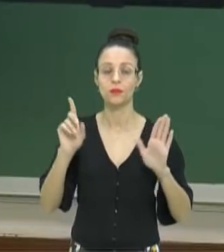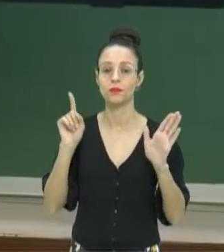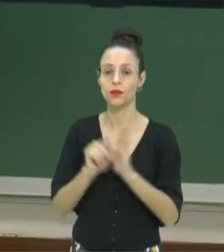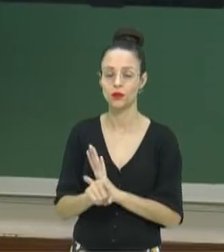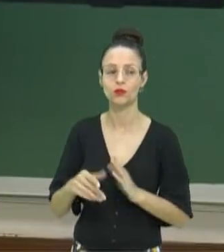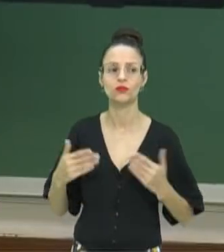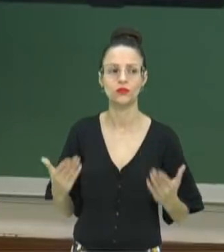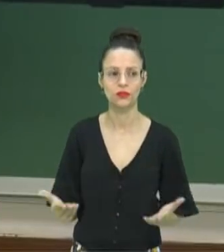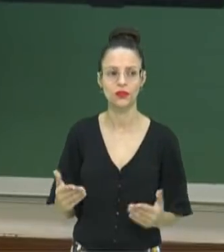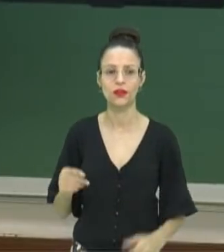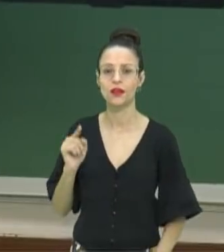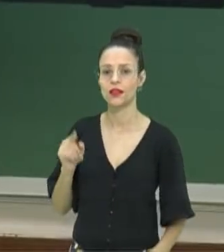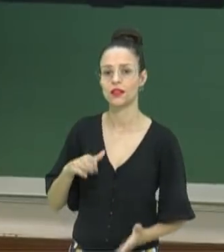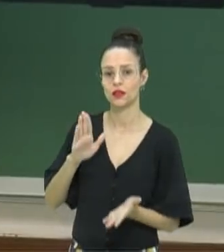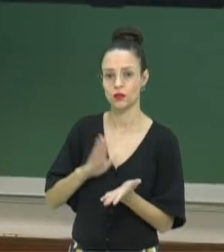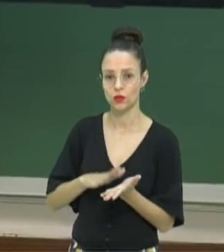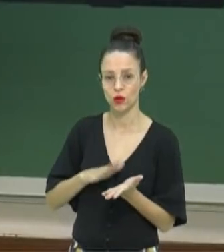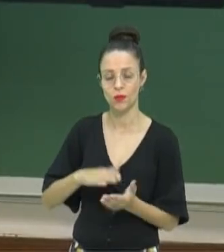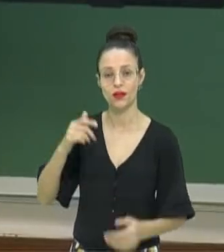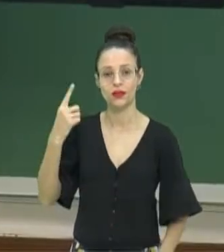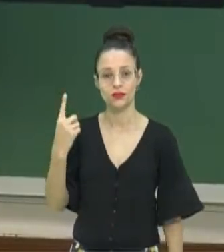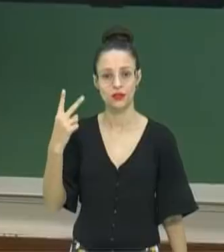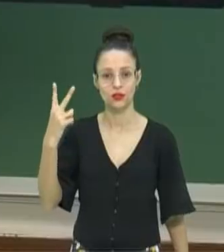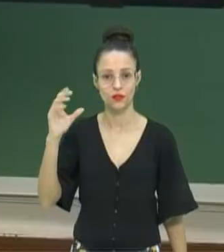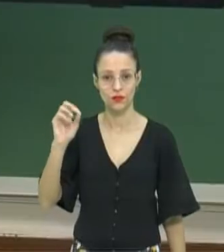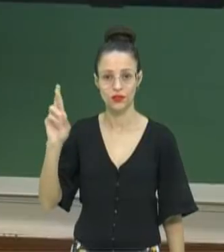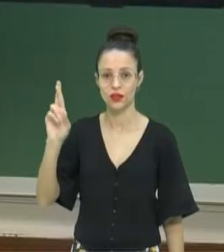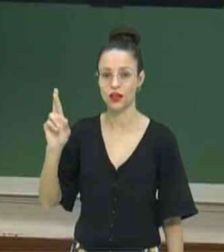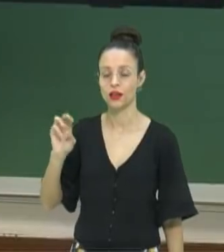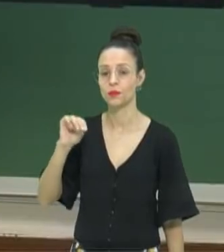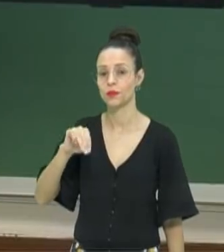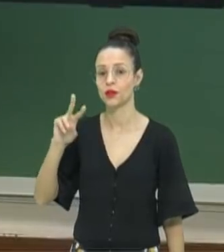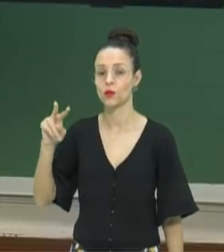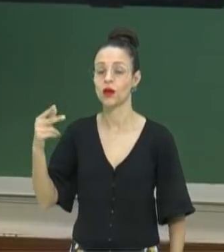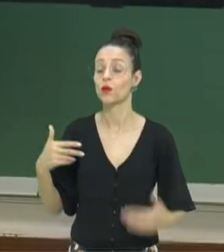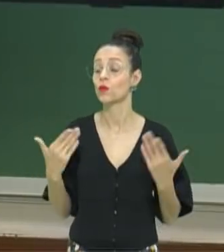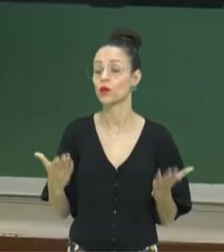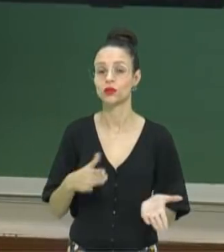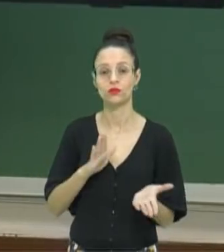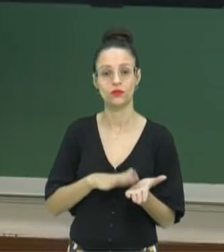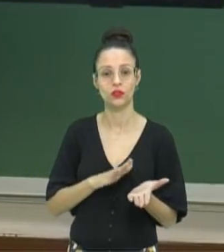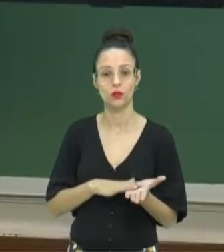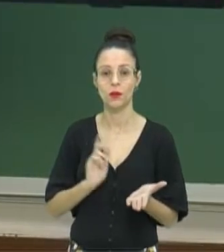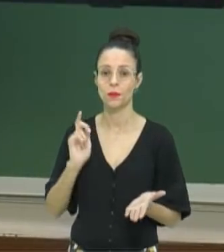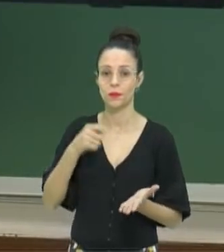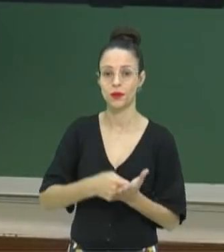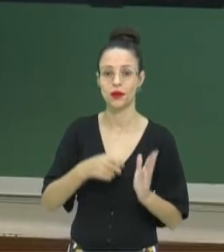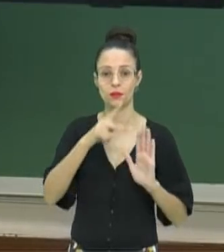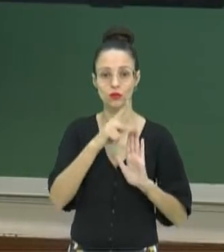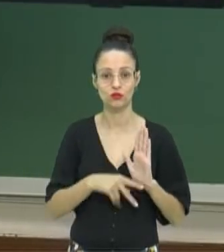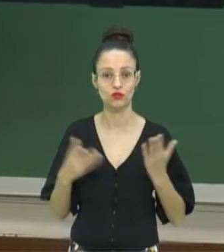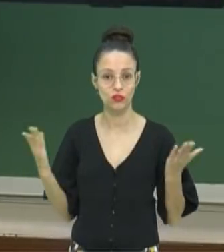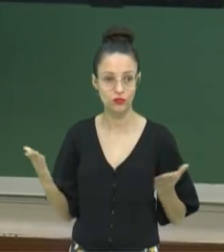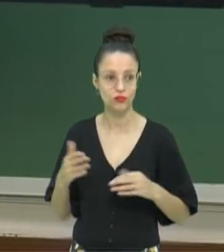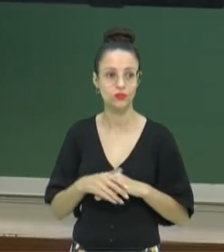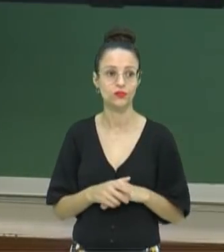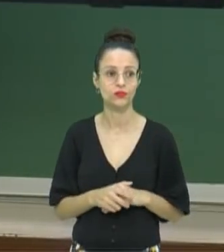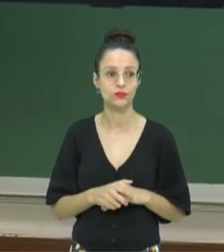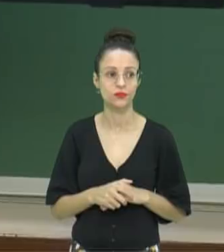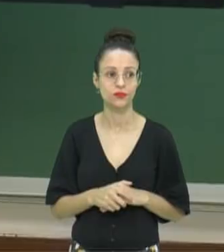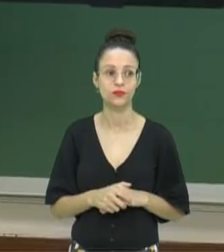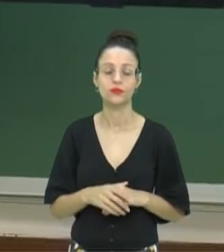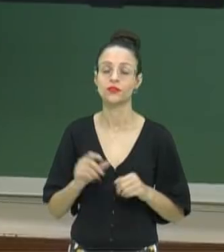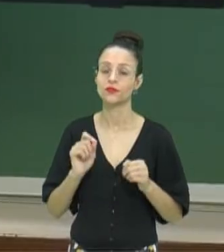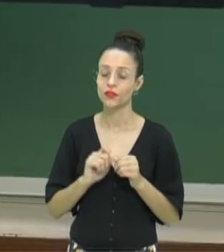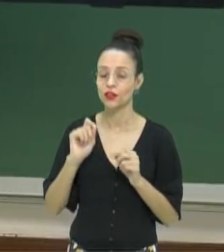é, se ele cobra R$120 por metro quadrado, quanto que vai se pagar nesse projeto? Então,